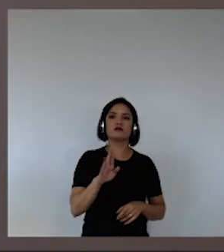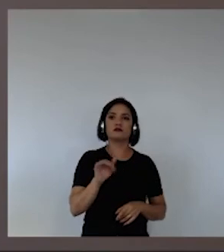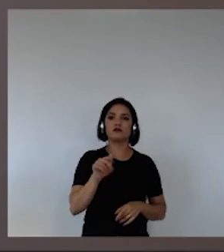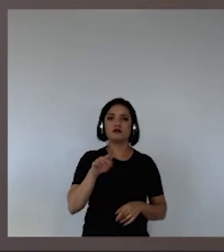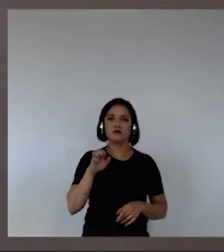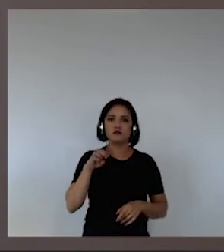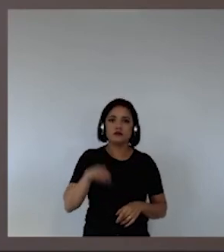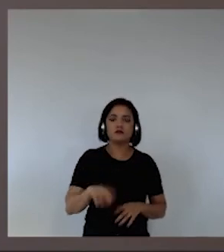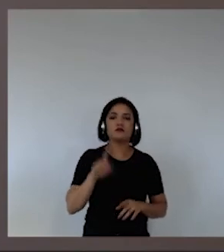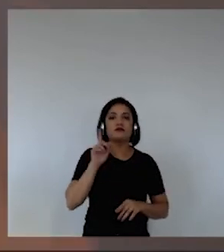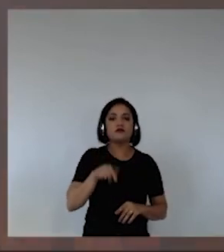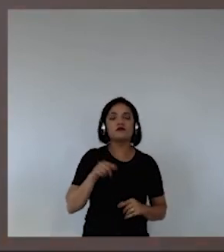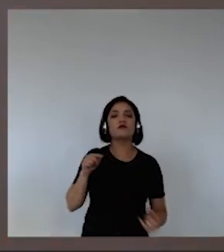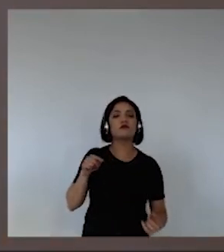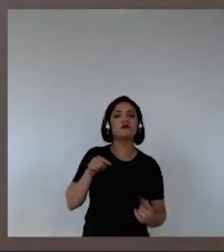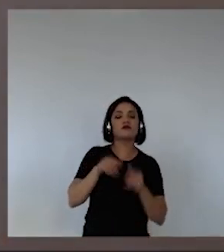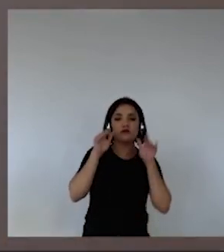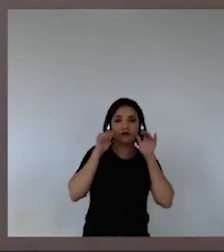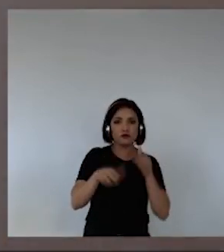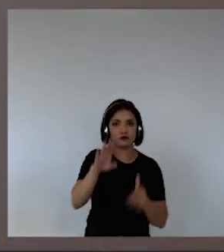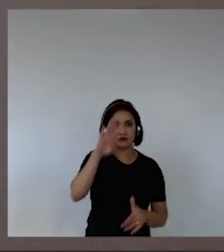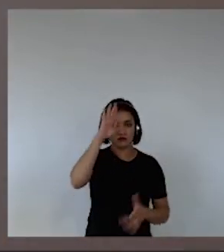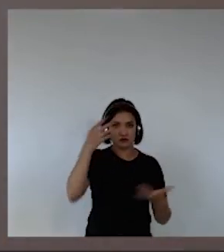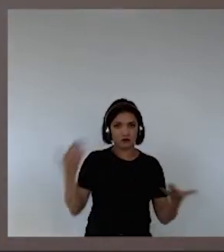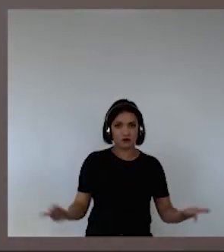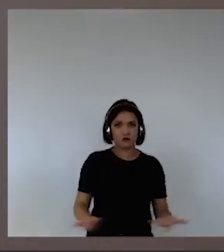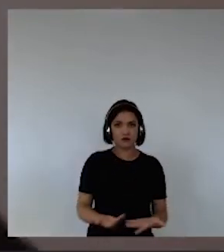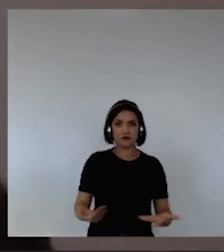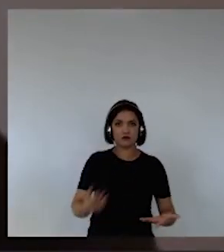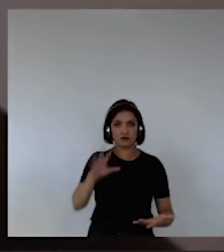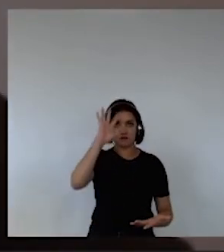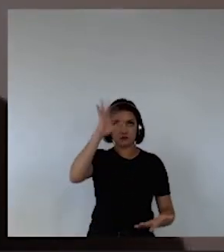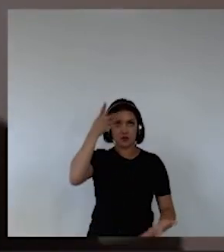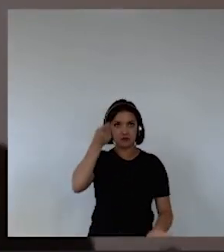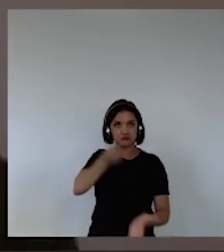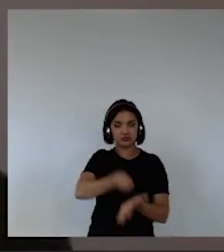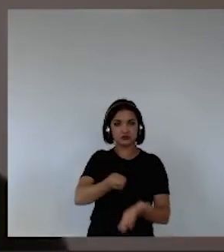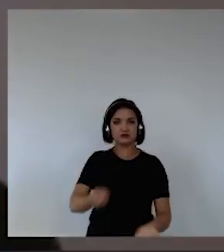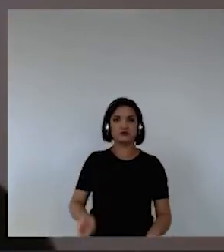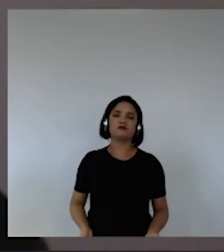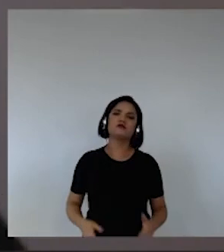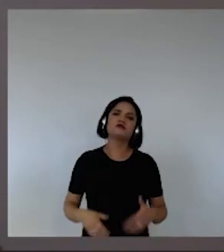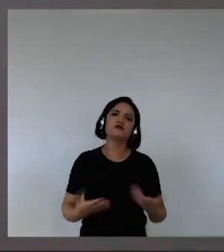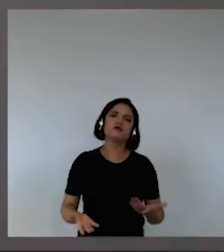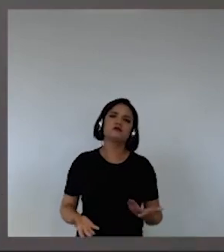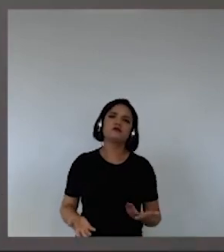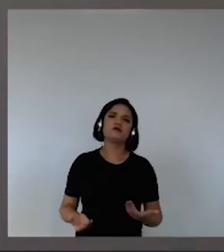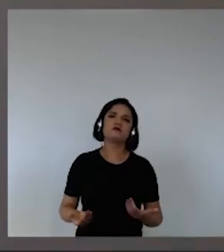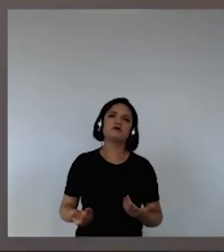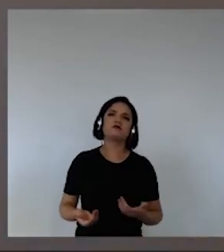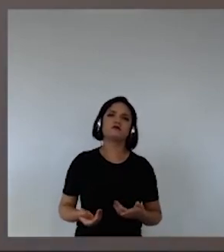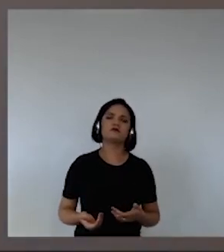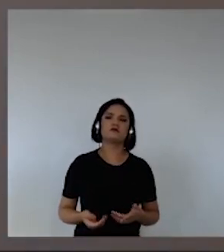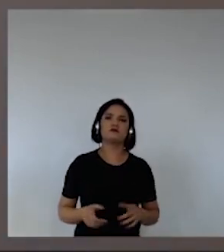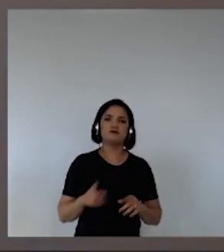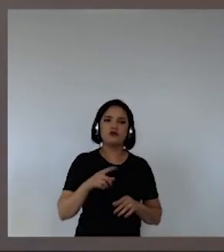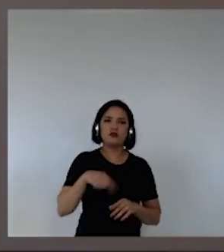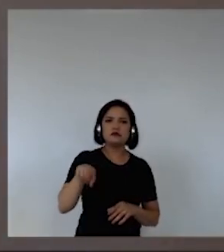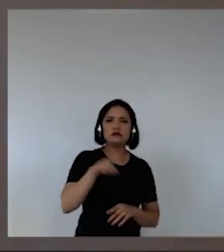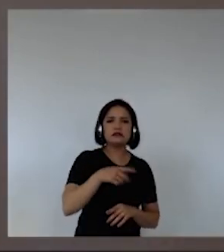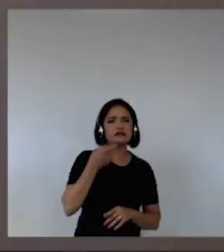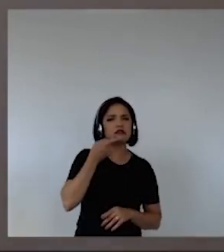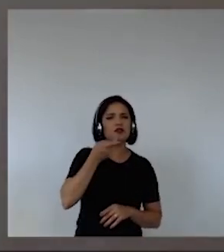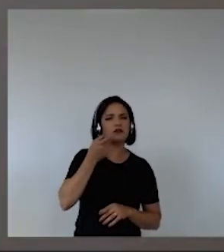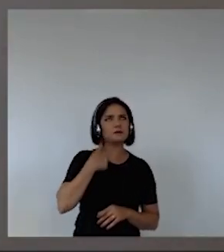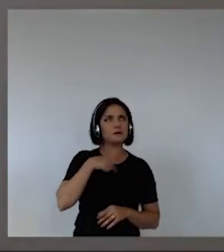objeto aqui da nossa conversa hoje, né? E aí eu resolvi, né, enquanto vocês